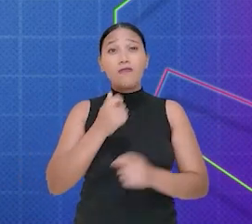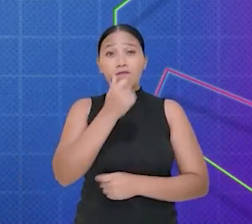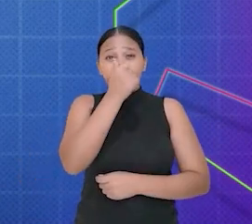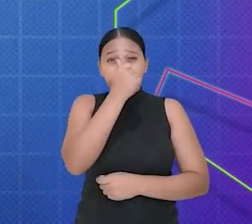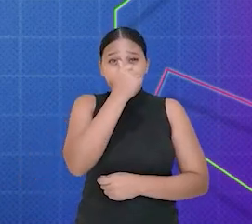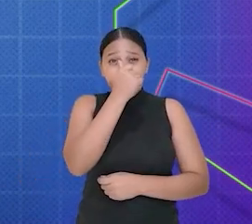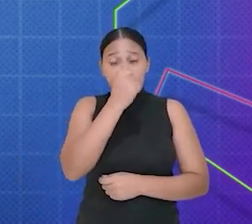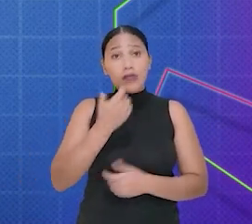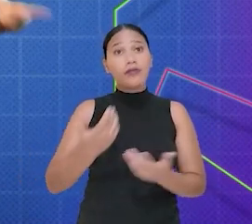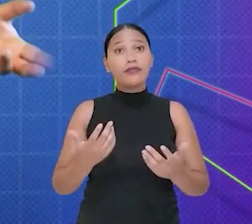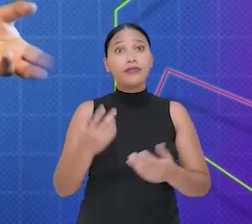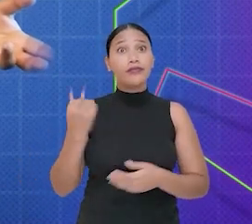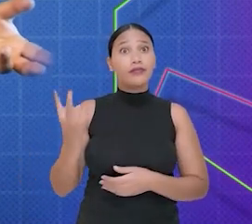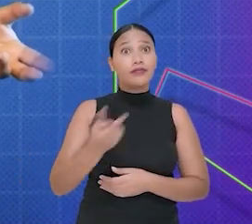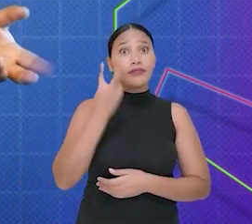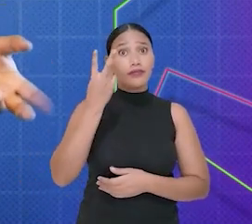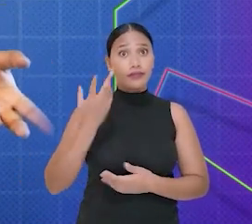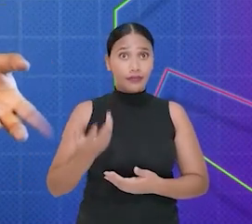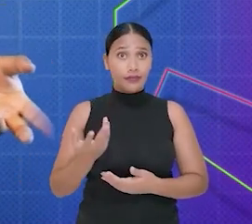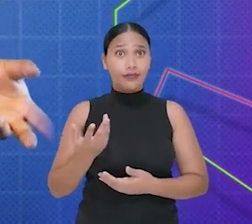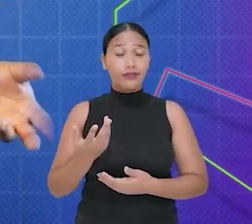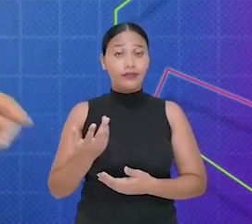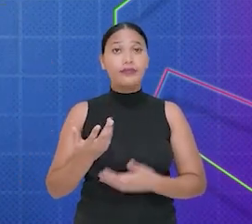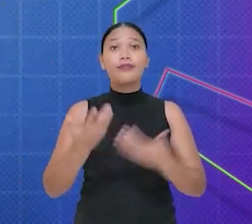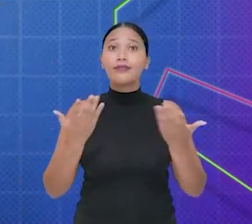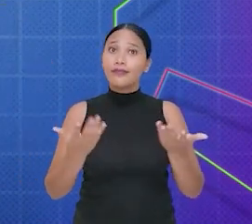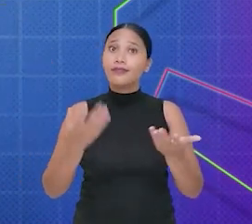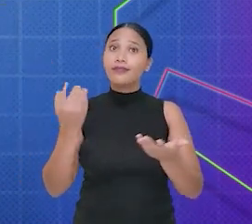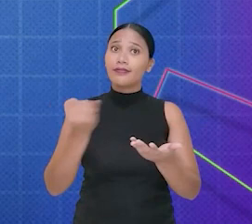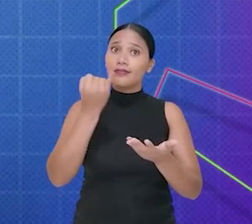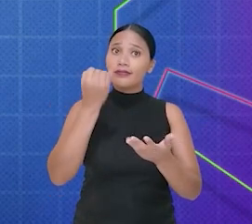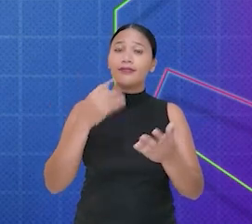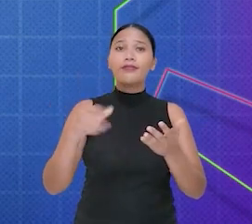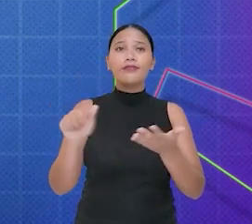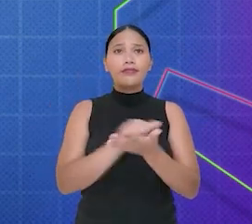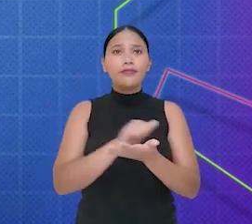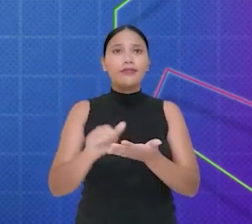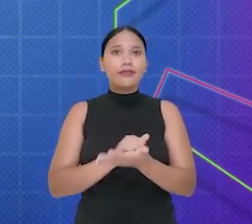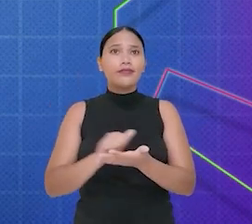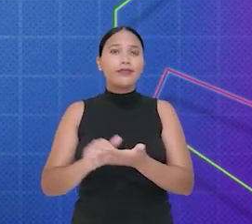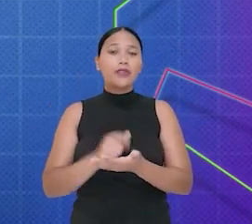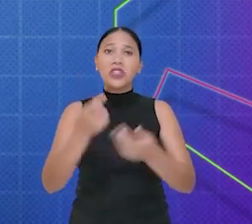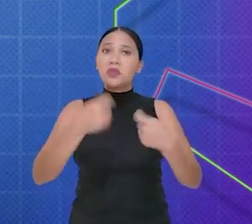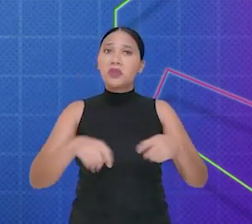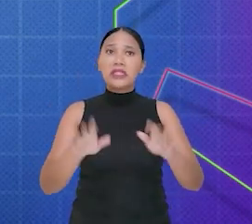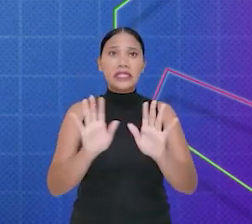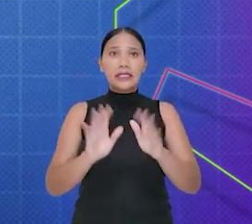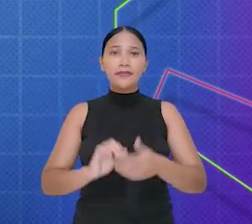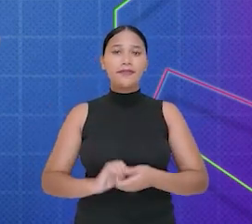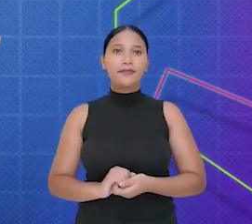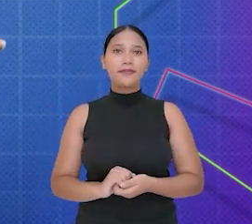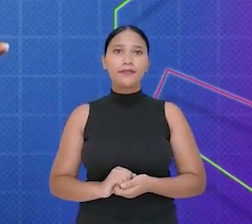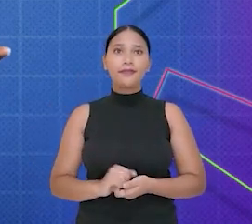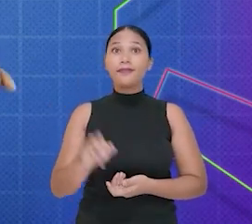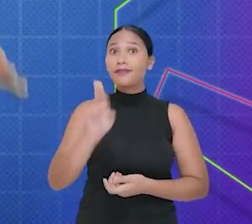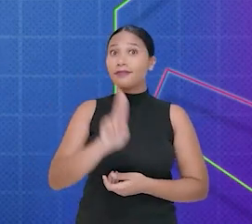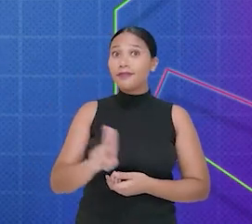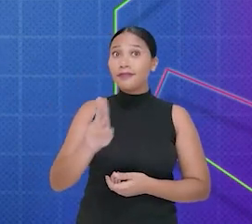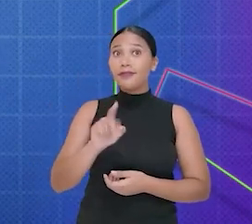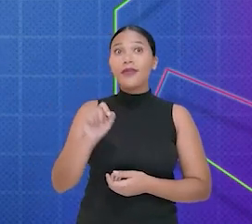computador pode ocupar um espaço de armazenamento valioso. Portanto, é importante excluir regularmente arquivos que você não precisa